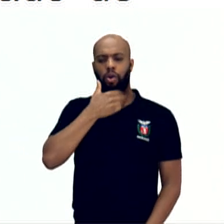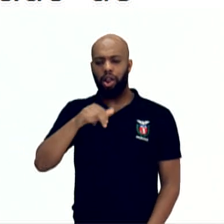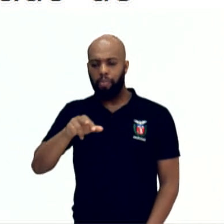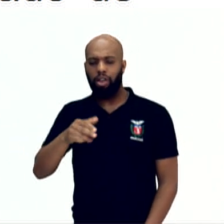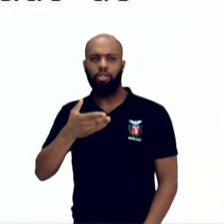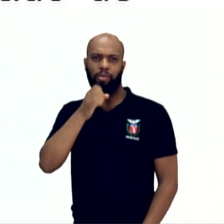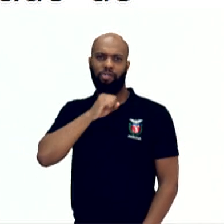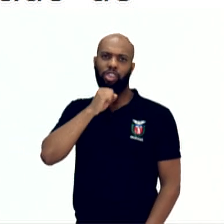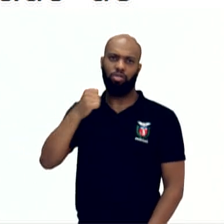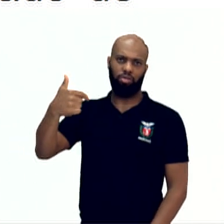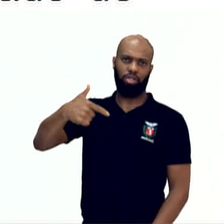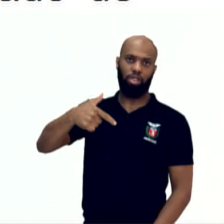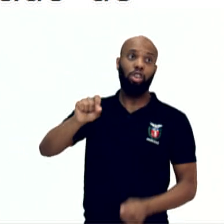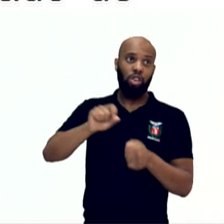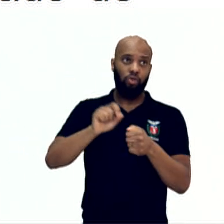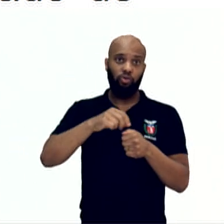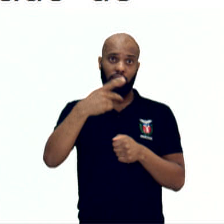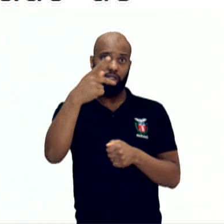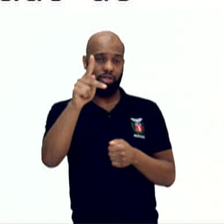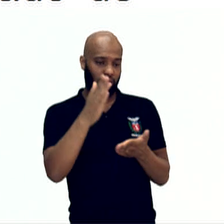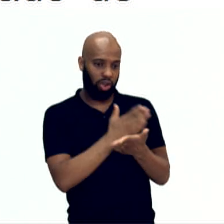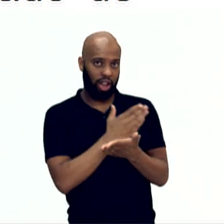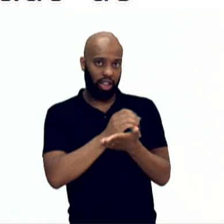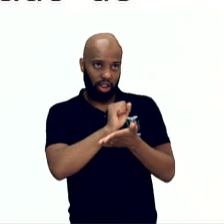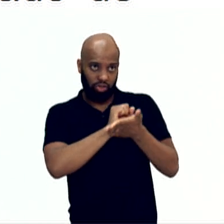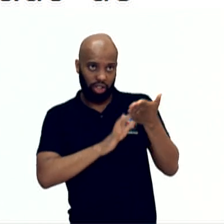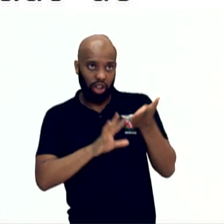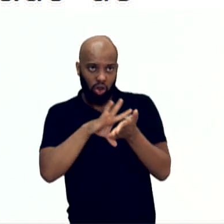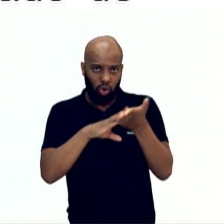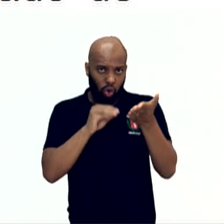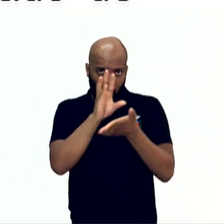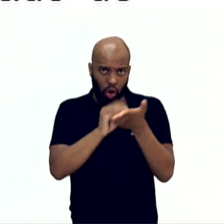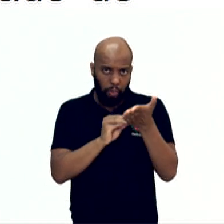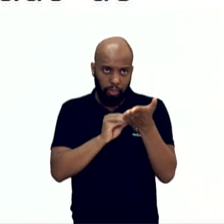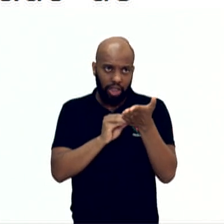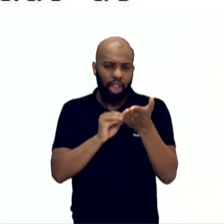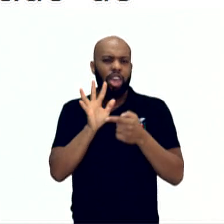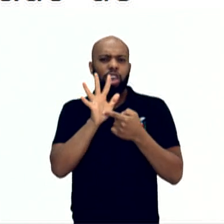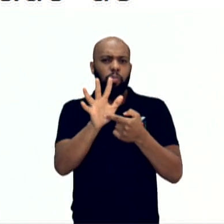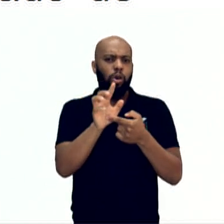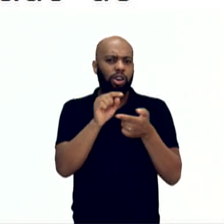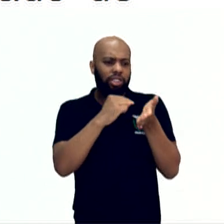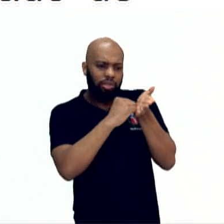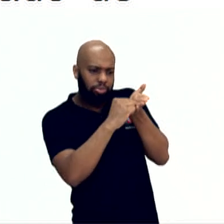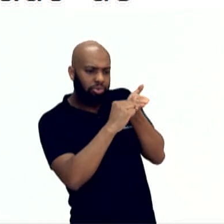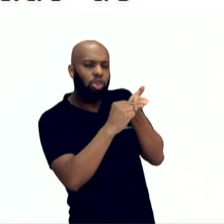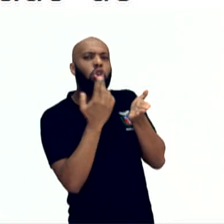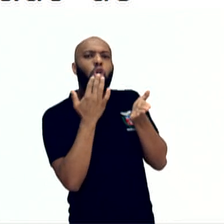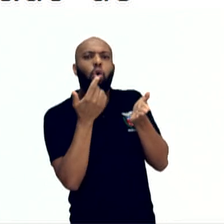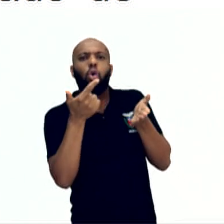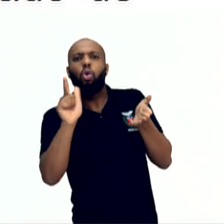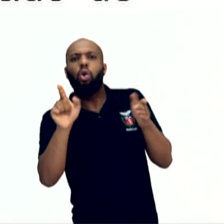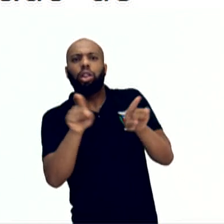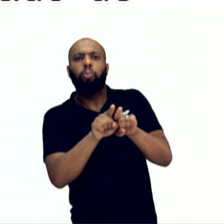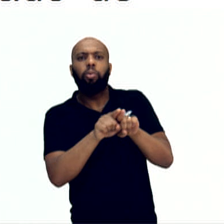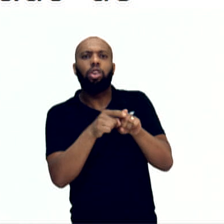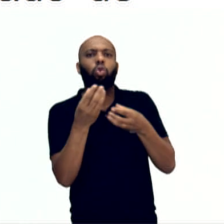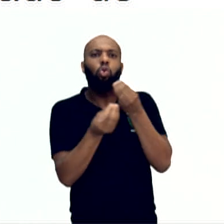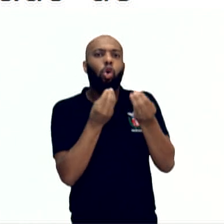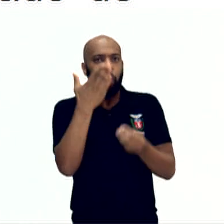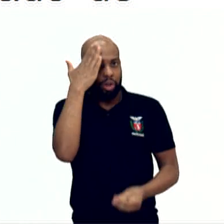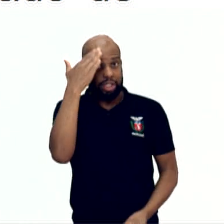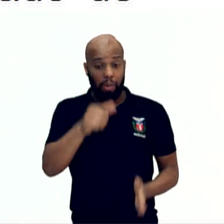velho. Façam no caderno essa atividade, copie e pode grifar, ou pode colocar de outra cor, ou como vocês acharem